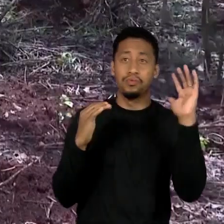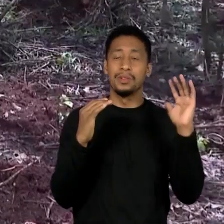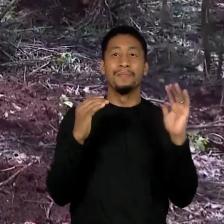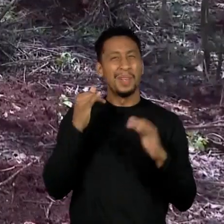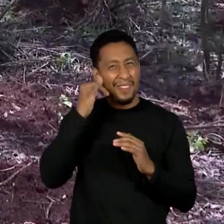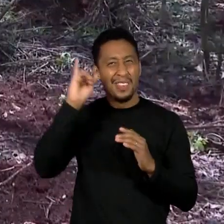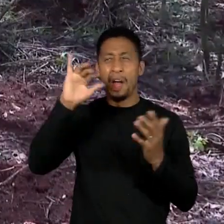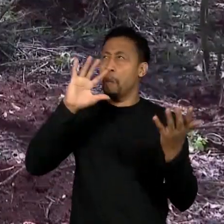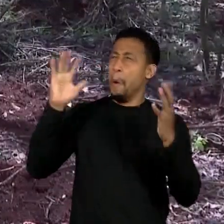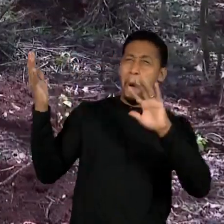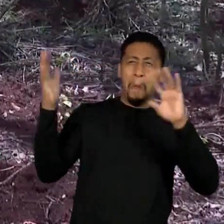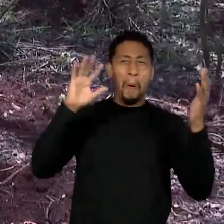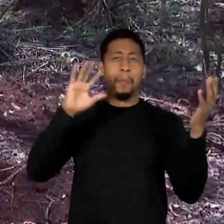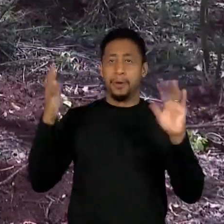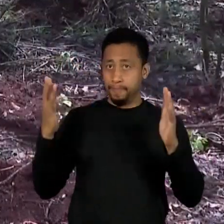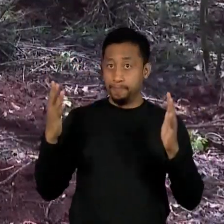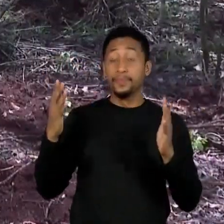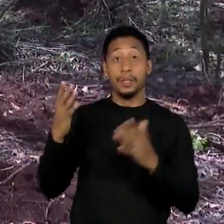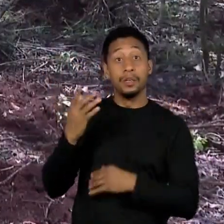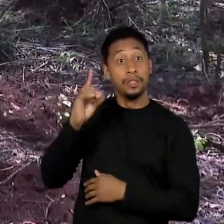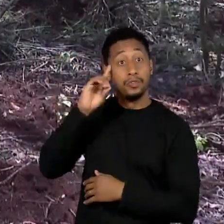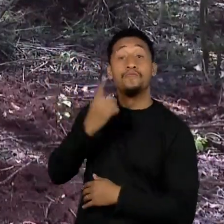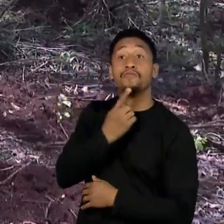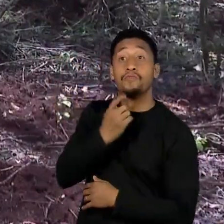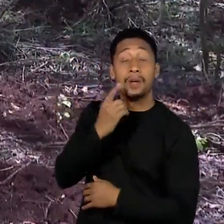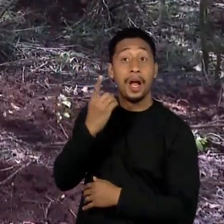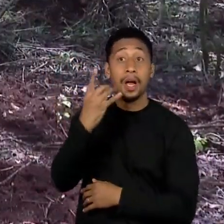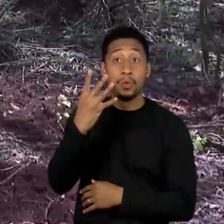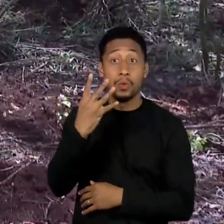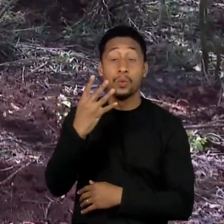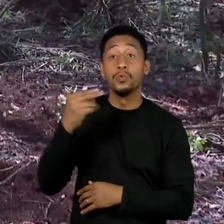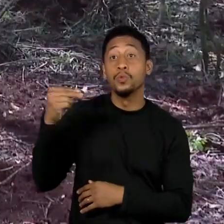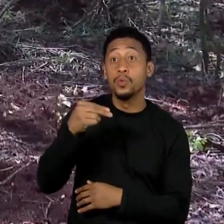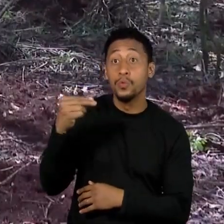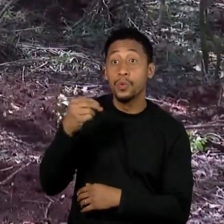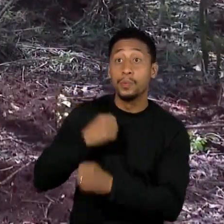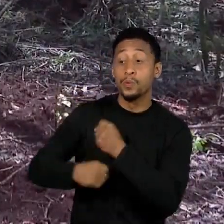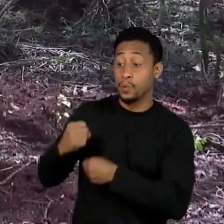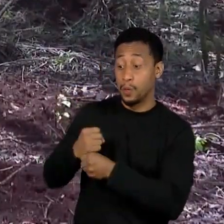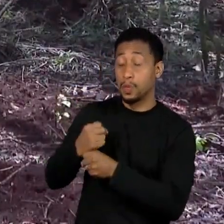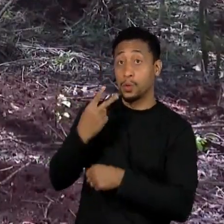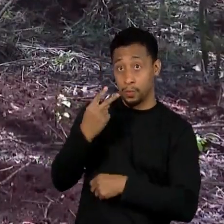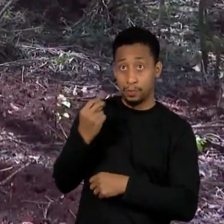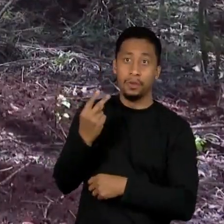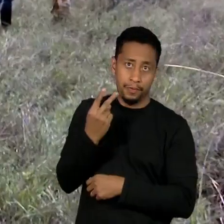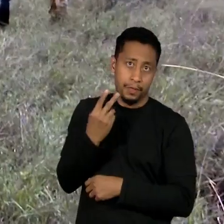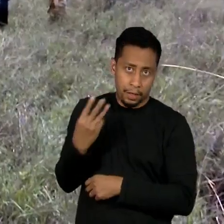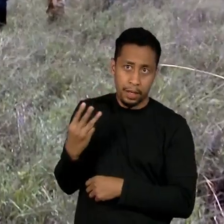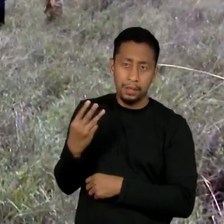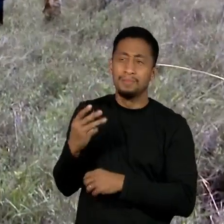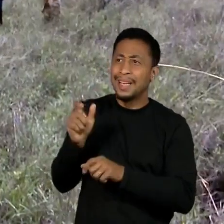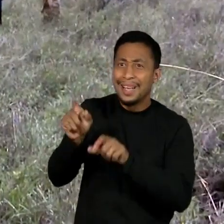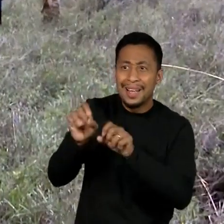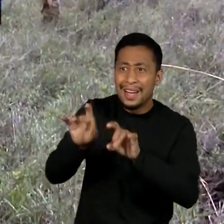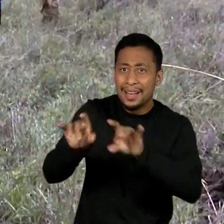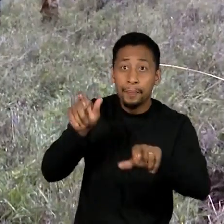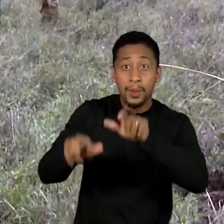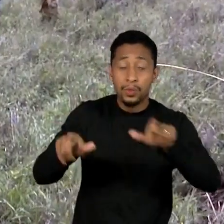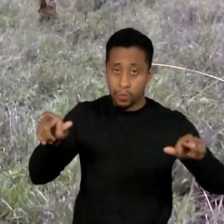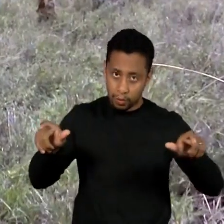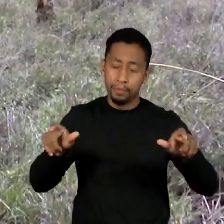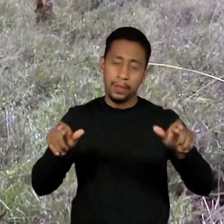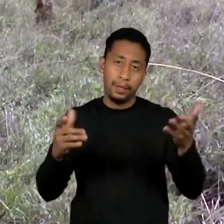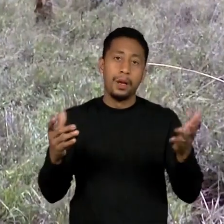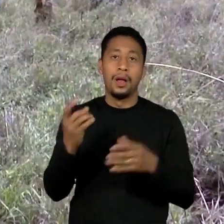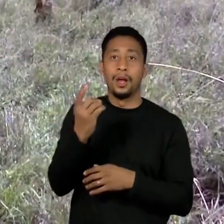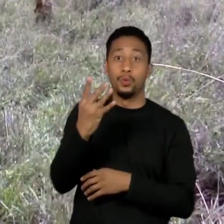No feriado de 14 de novembro de 2023, cada um dos 50 milhões de habitantes foi incentivado a semear